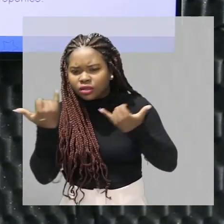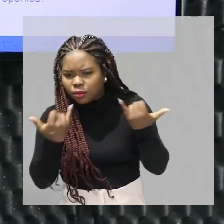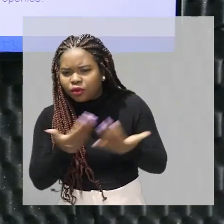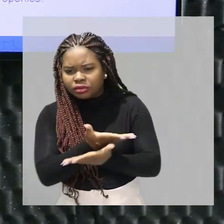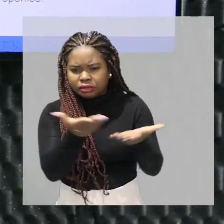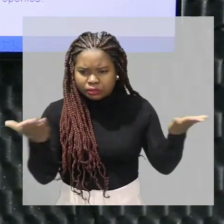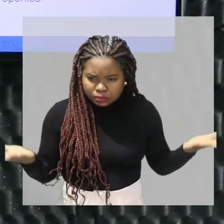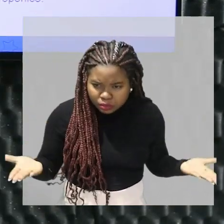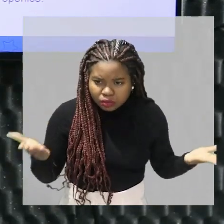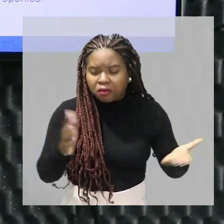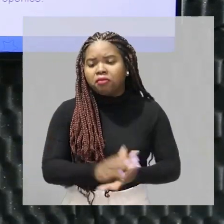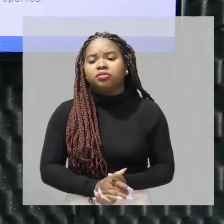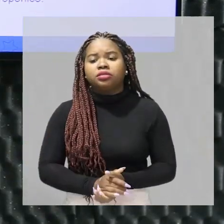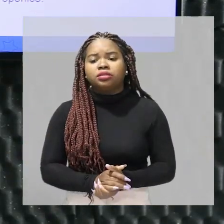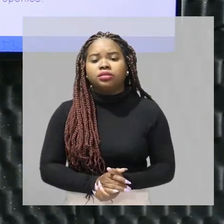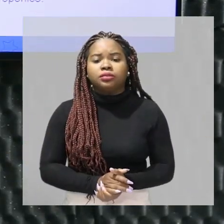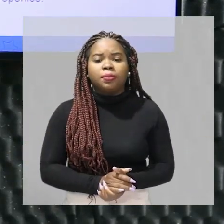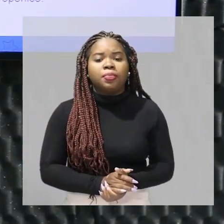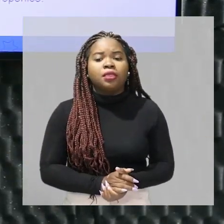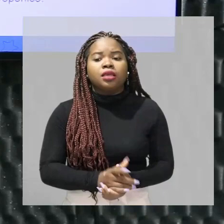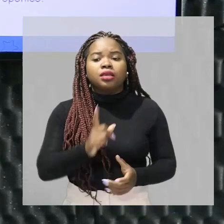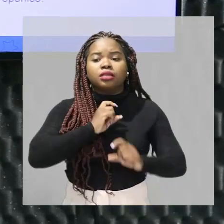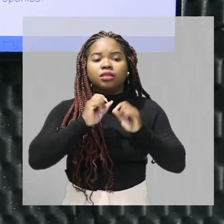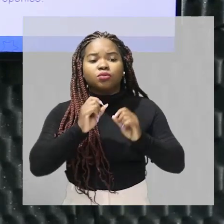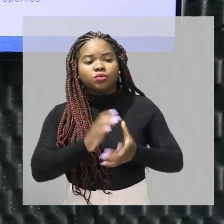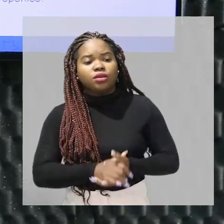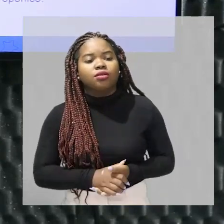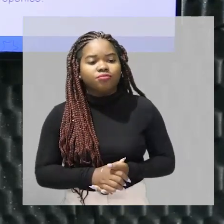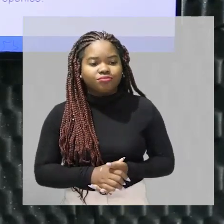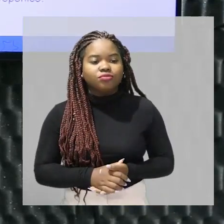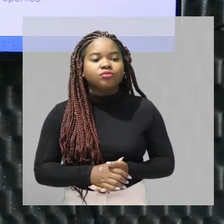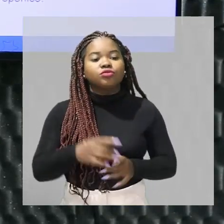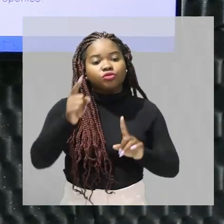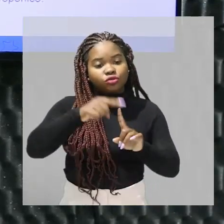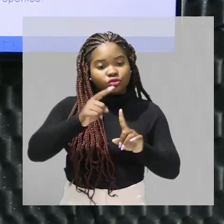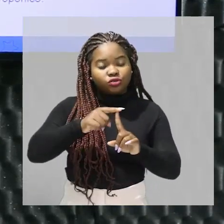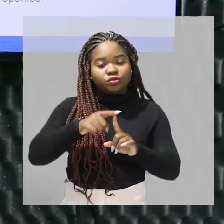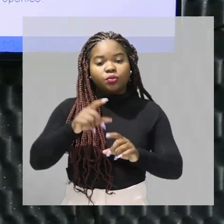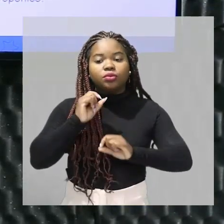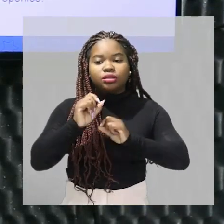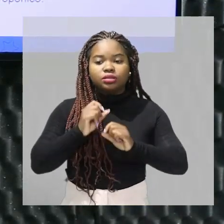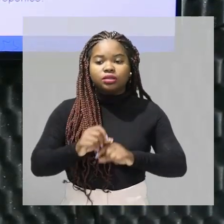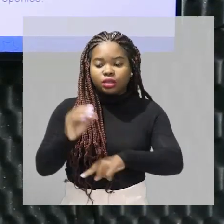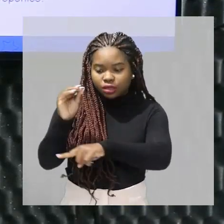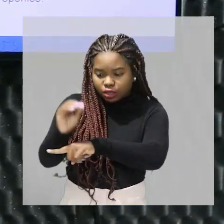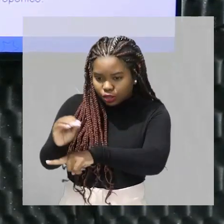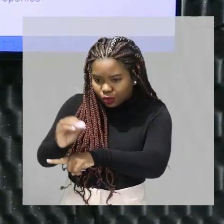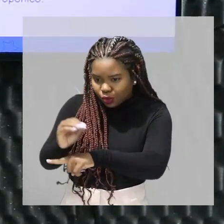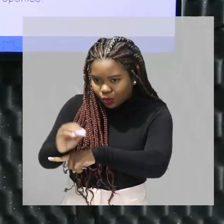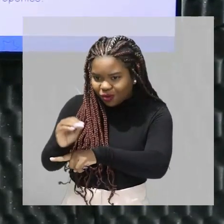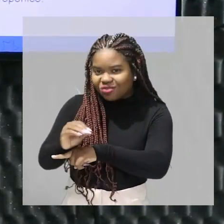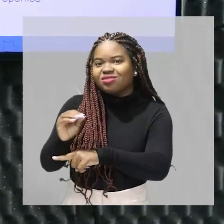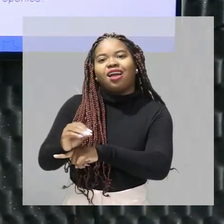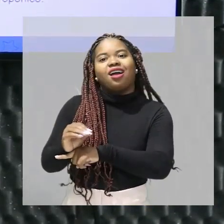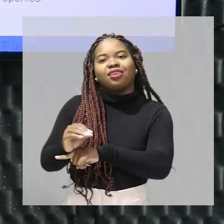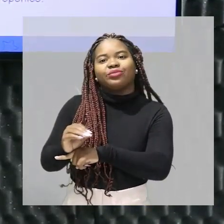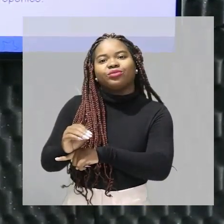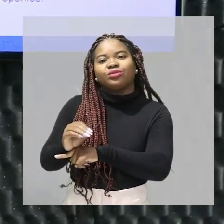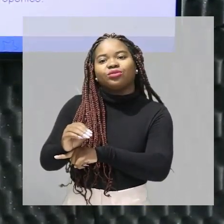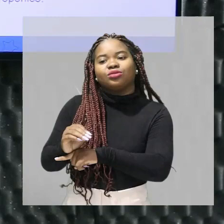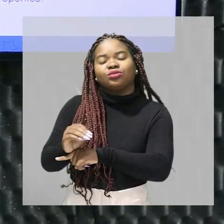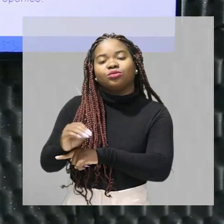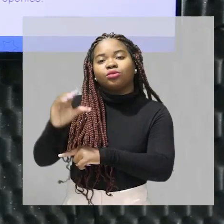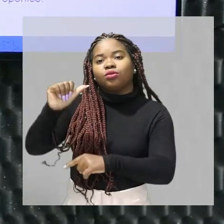composição da solução nutritiva de referência para esse cultivo. Também é apresentada a composição de uma